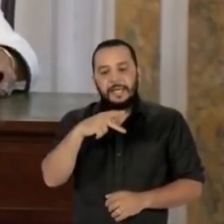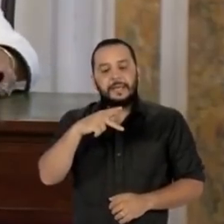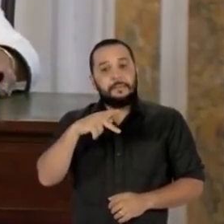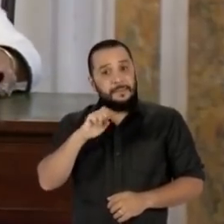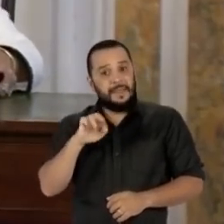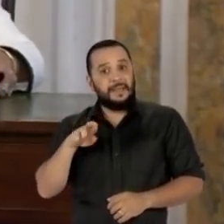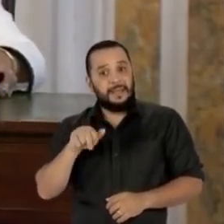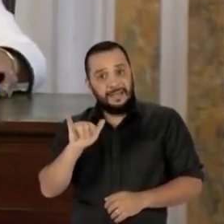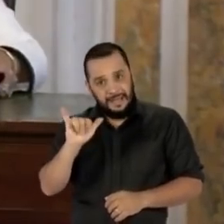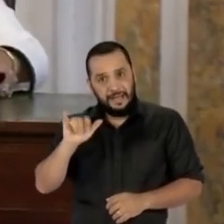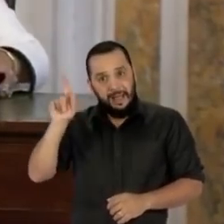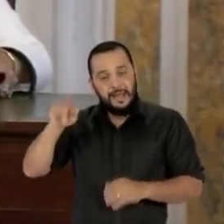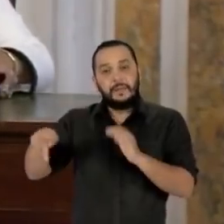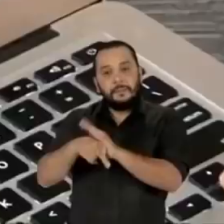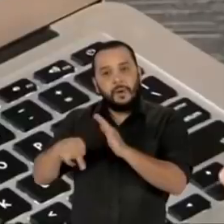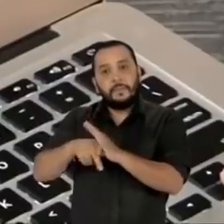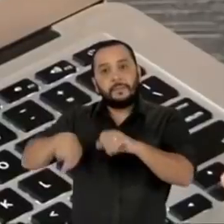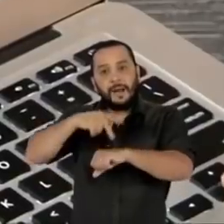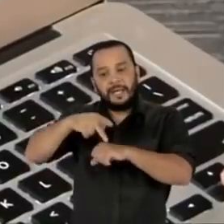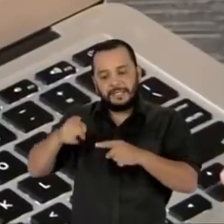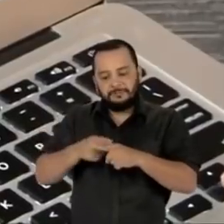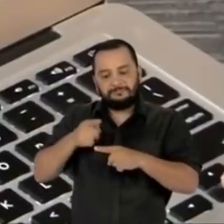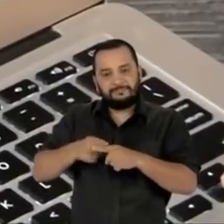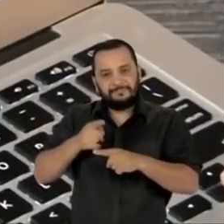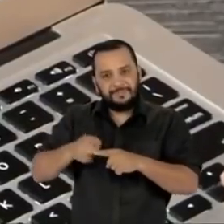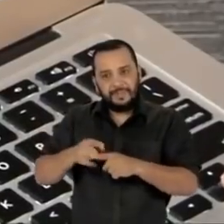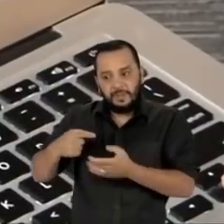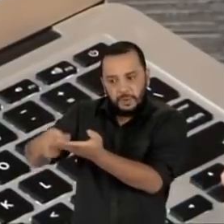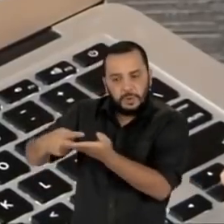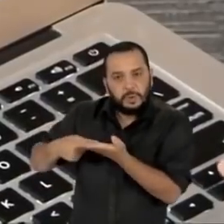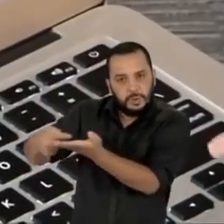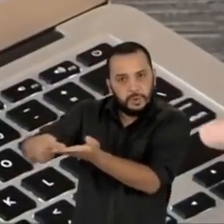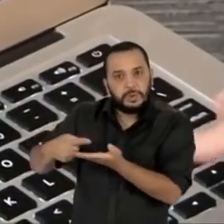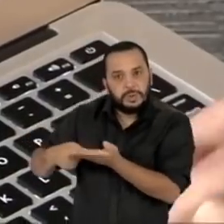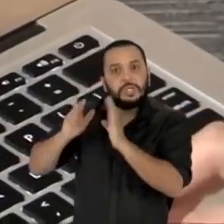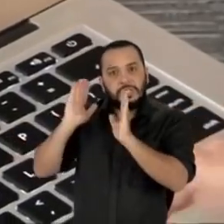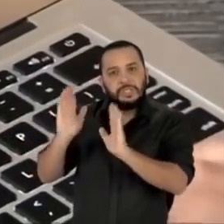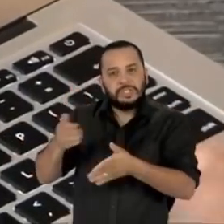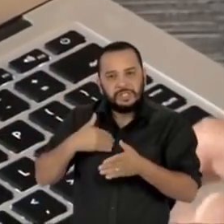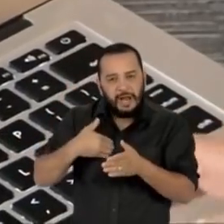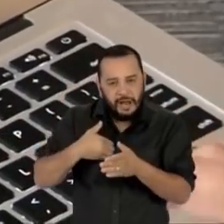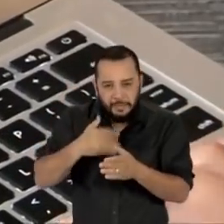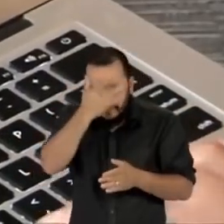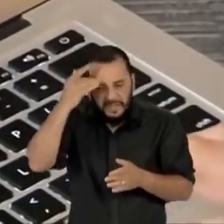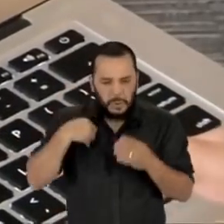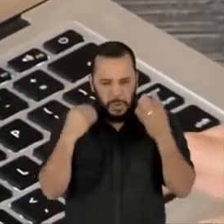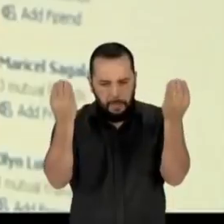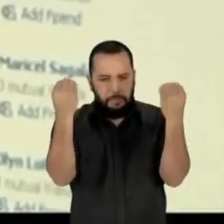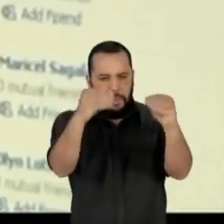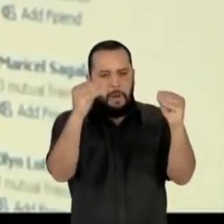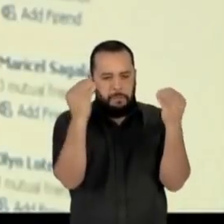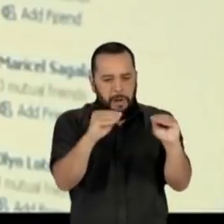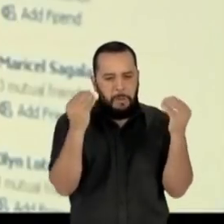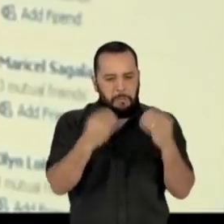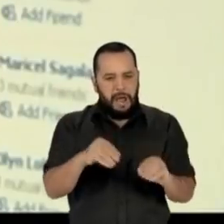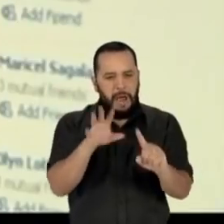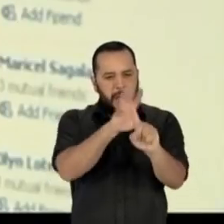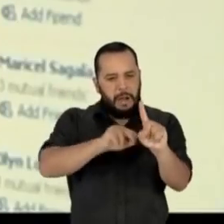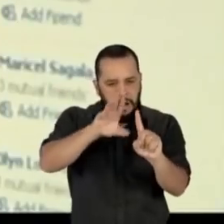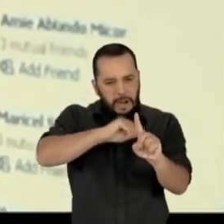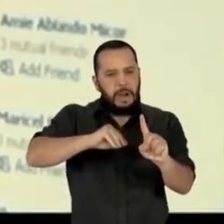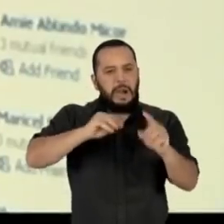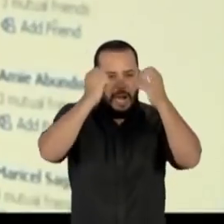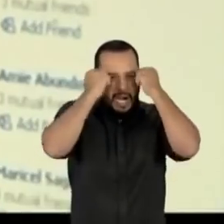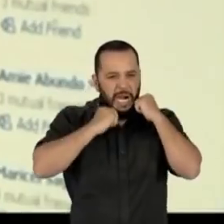ministra britânica do desenvolvimento o objetivo é rastrear mensagens diretas entre as partes e tenham conteúdo